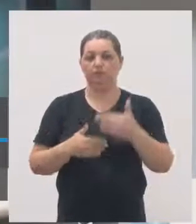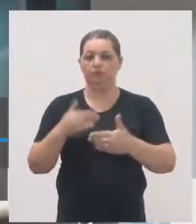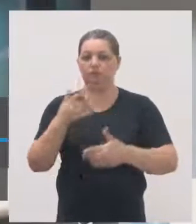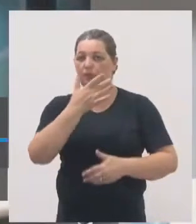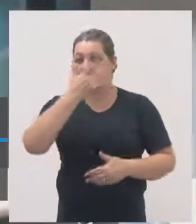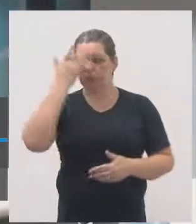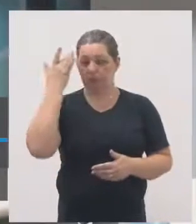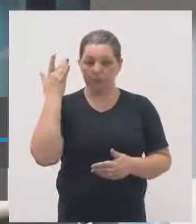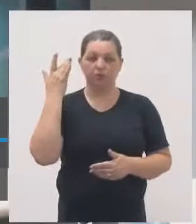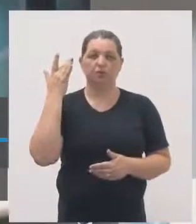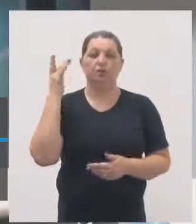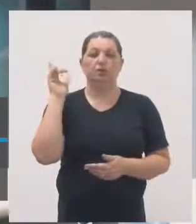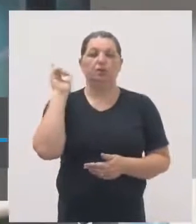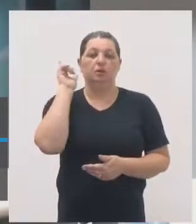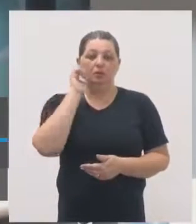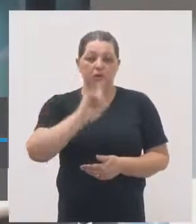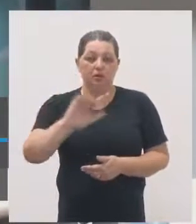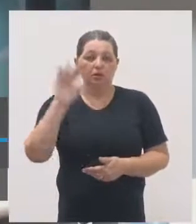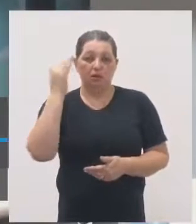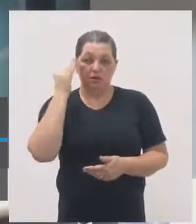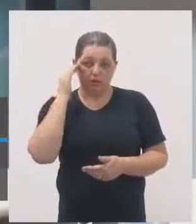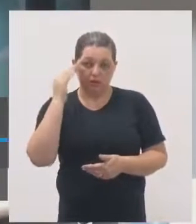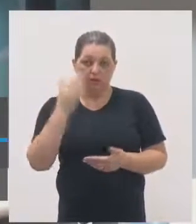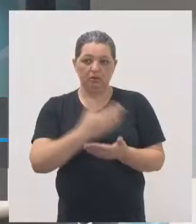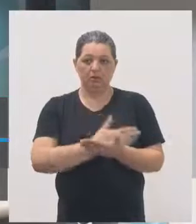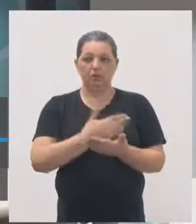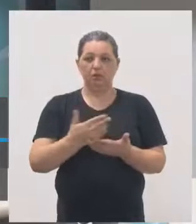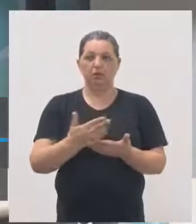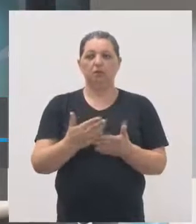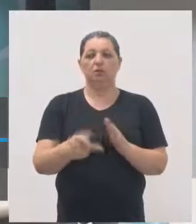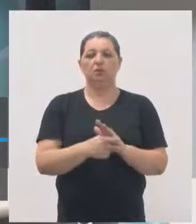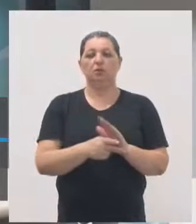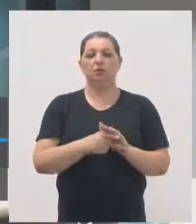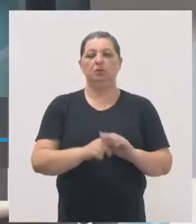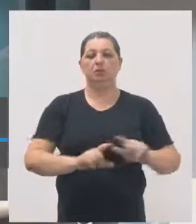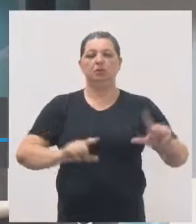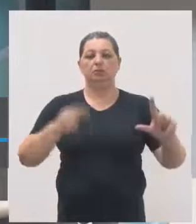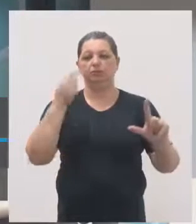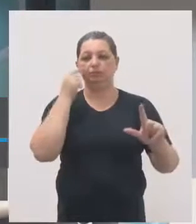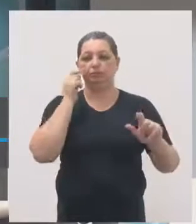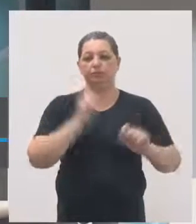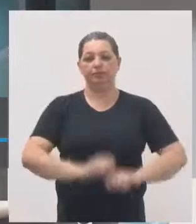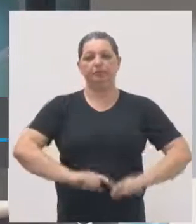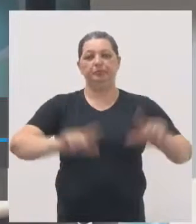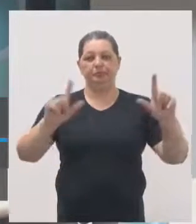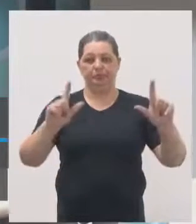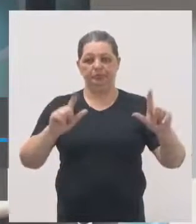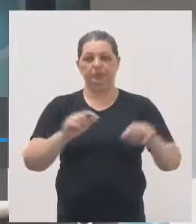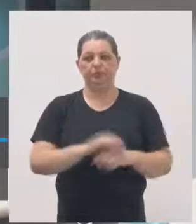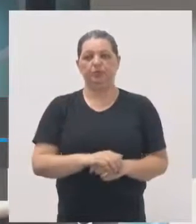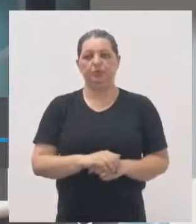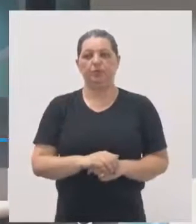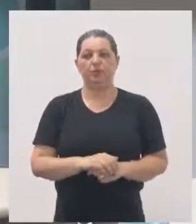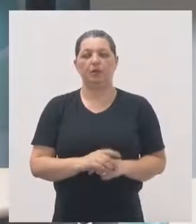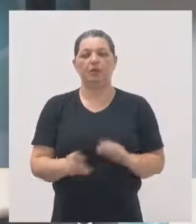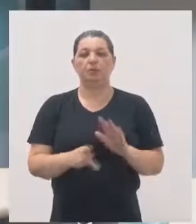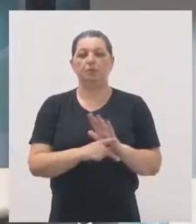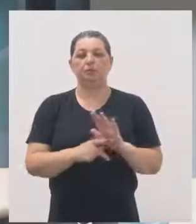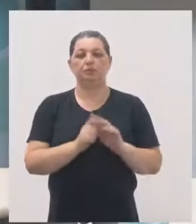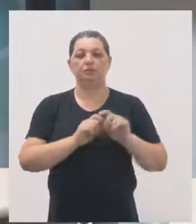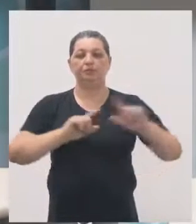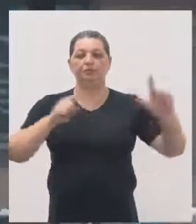aí em casa. Vamos iniciar pelo Reaper. Pessoal, vocês podem ver, a minha tela está sendo espelhada aí para